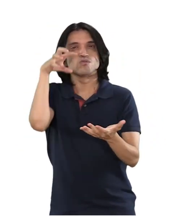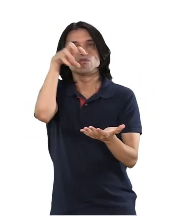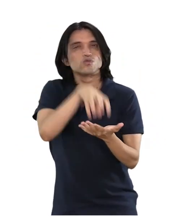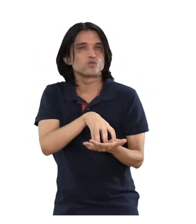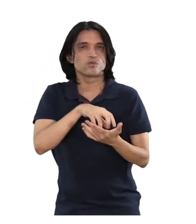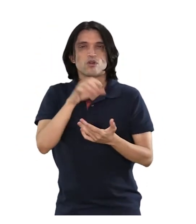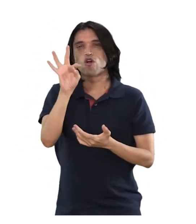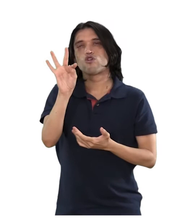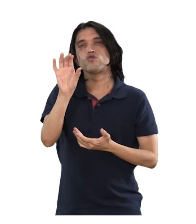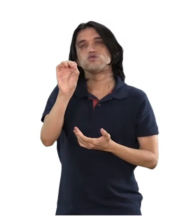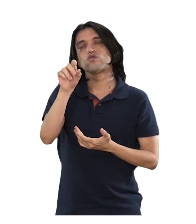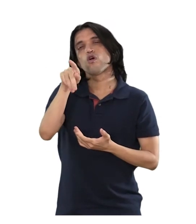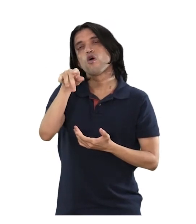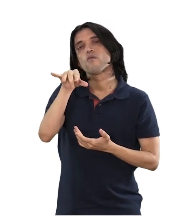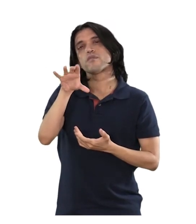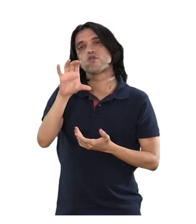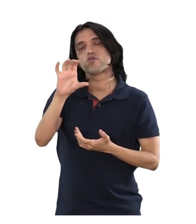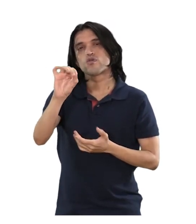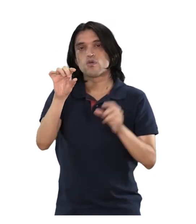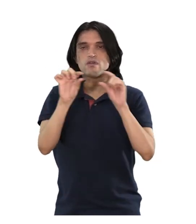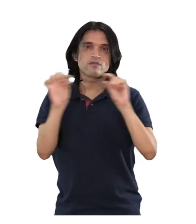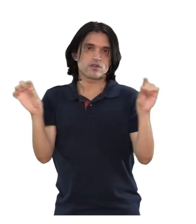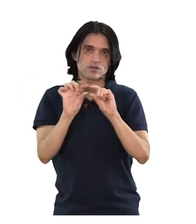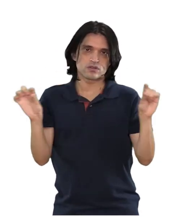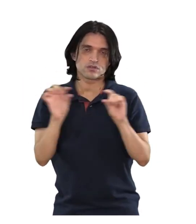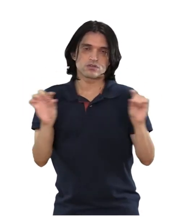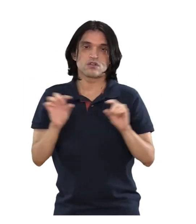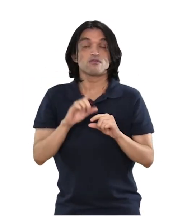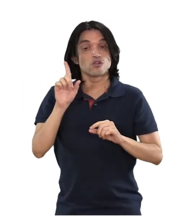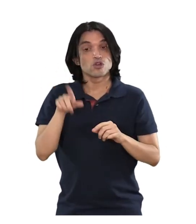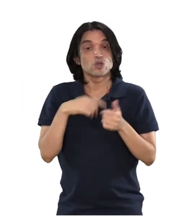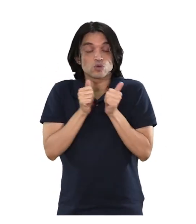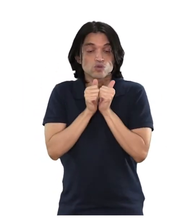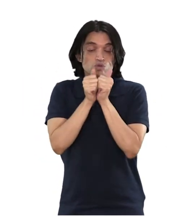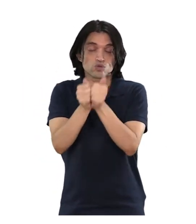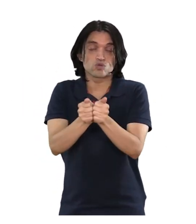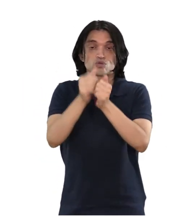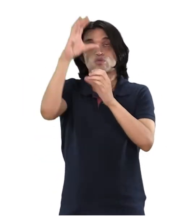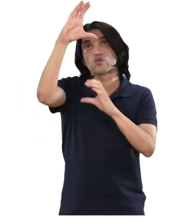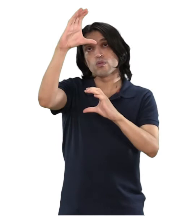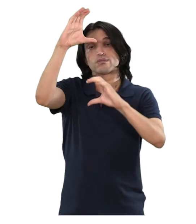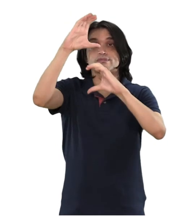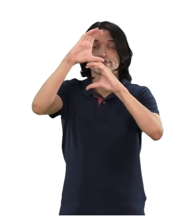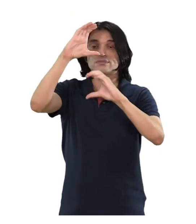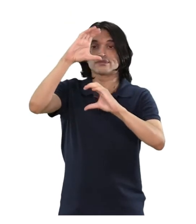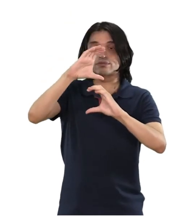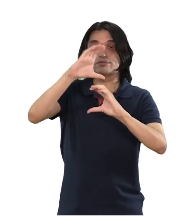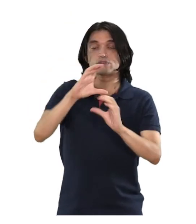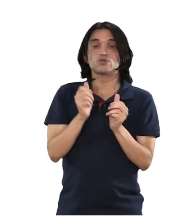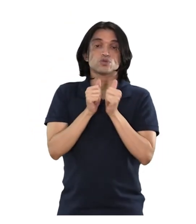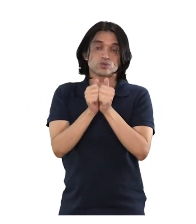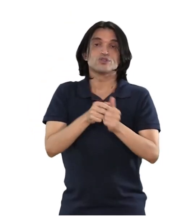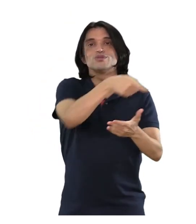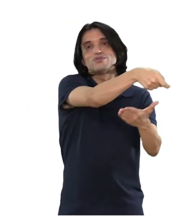ideias de outros parágrafos constituirão um texto, irão construir um texto. O